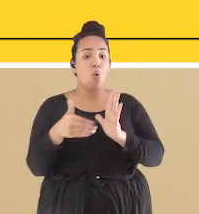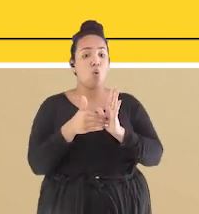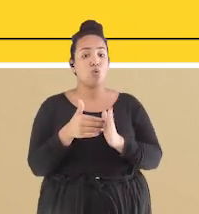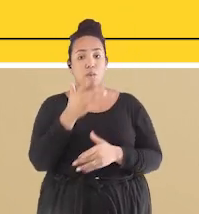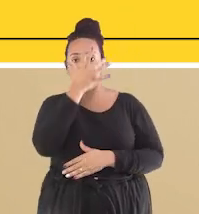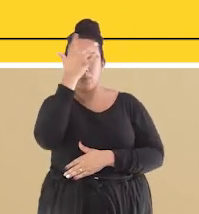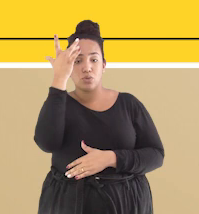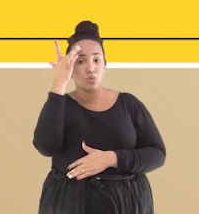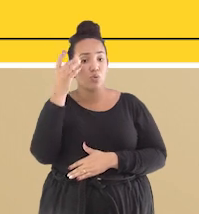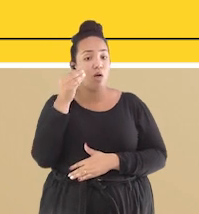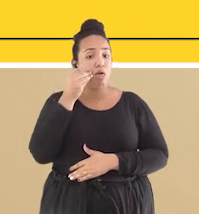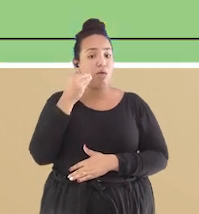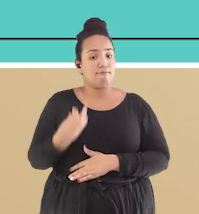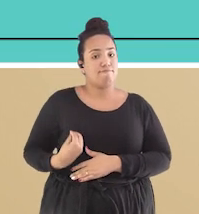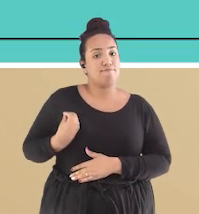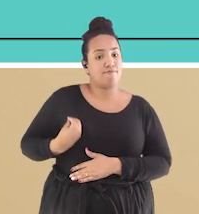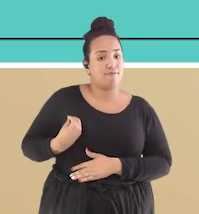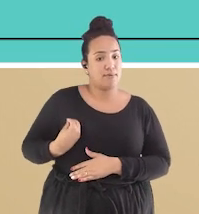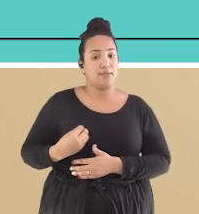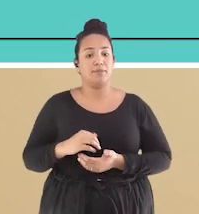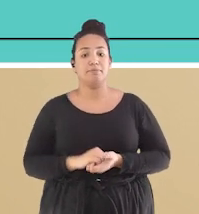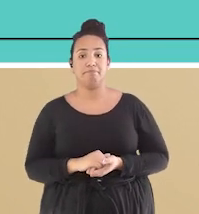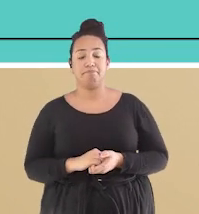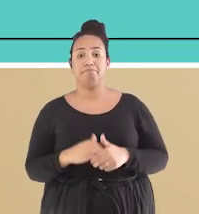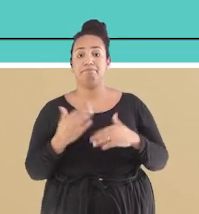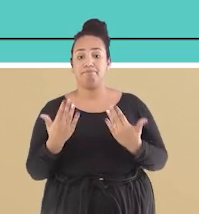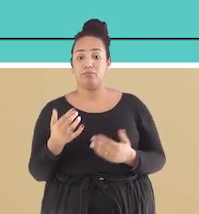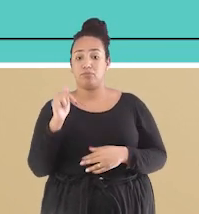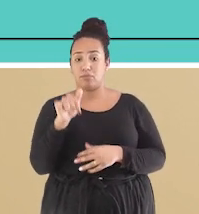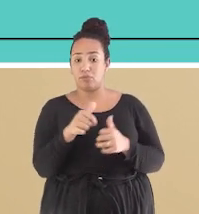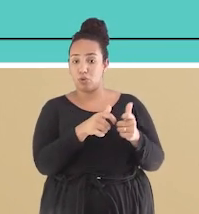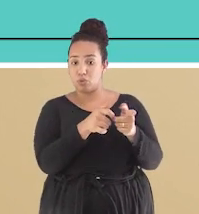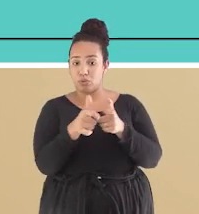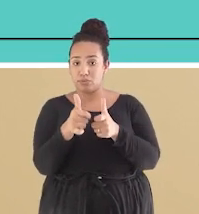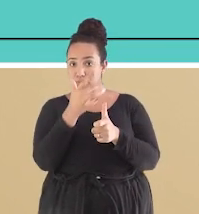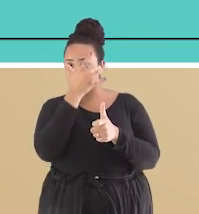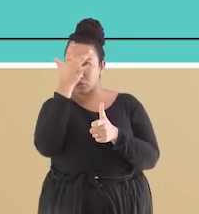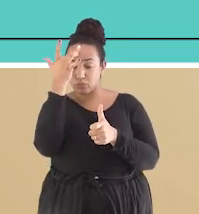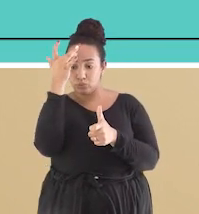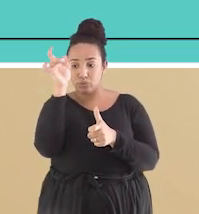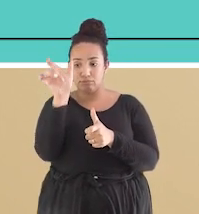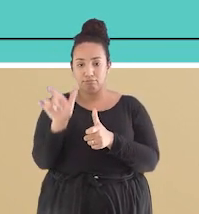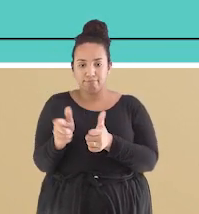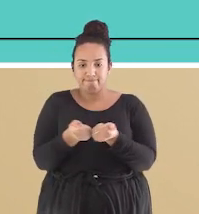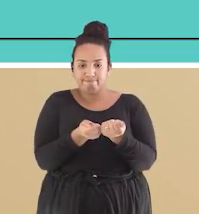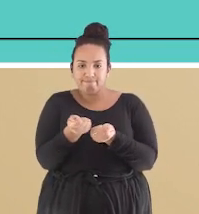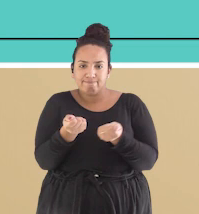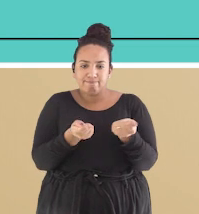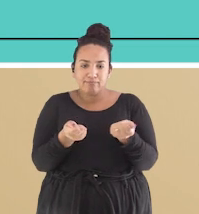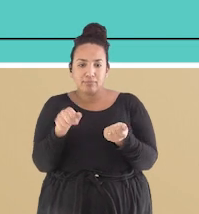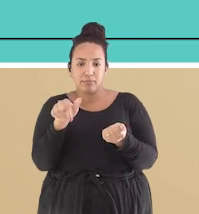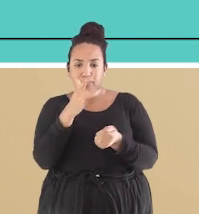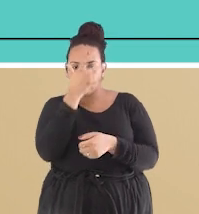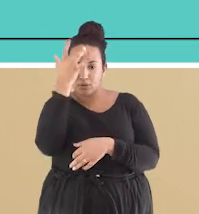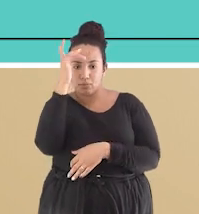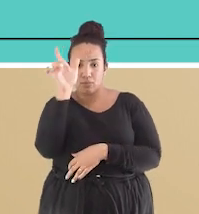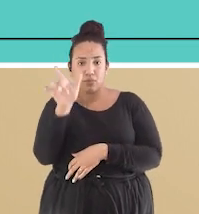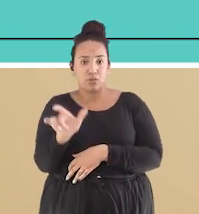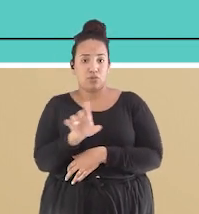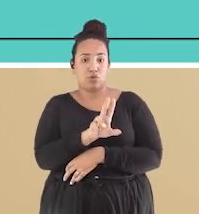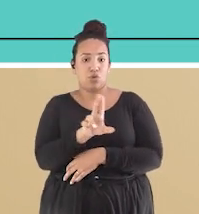longo de várias rodadas. Em Fall Guys, os jogadores controlam personagens que são carinhosamente apelidados